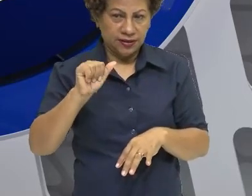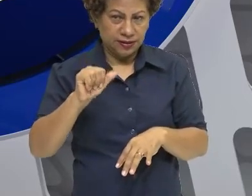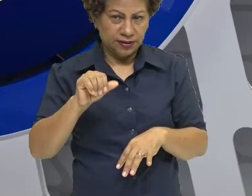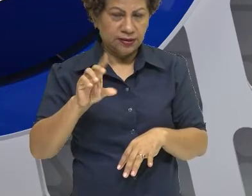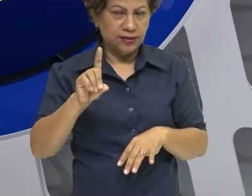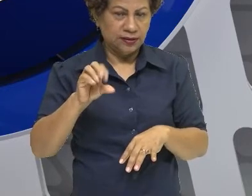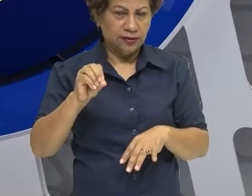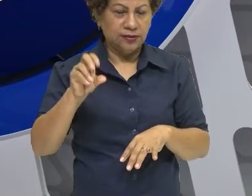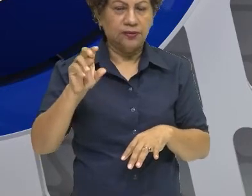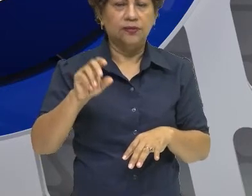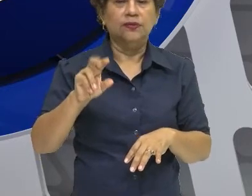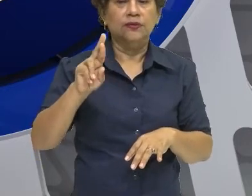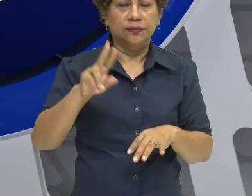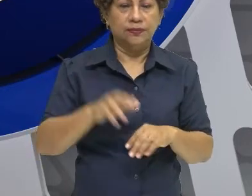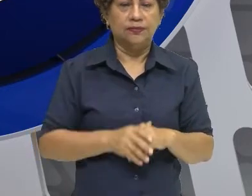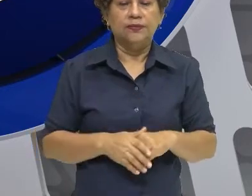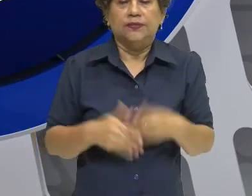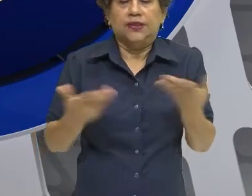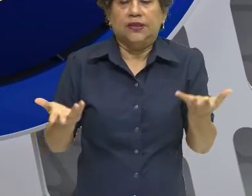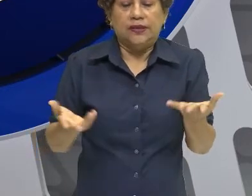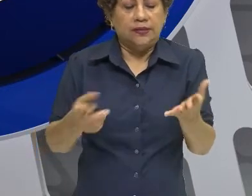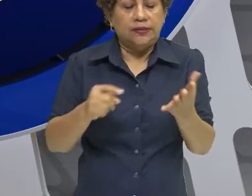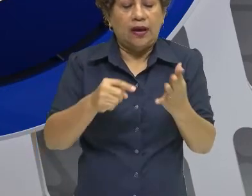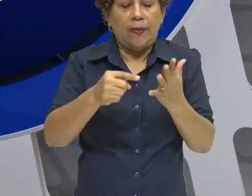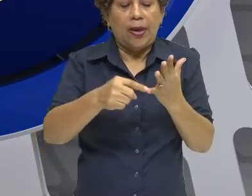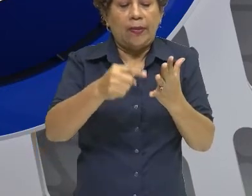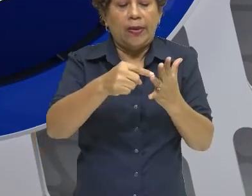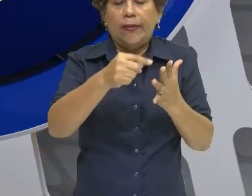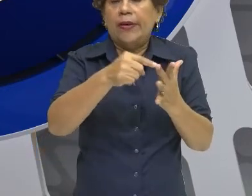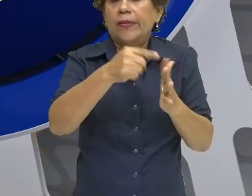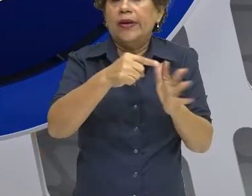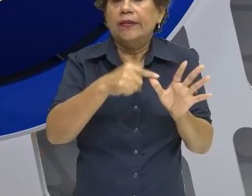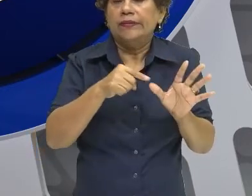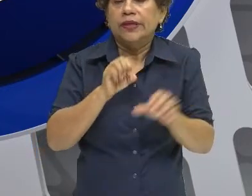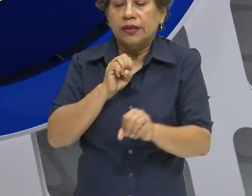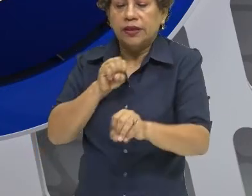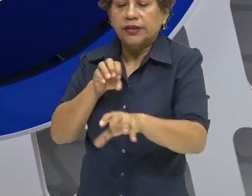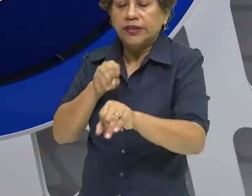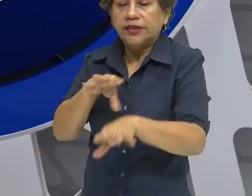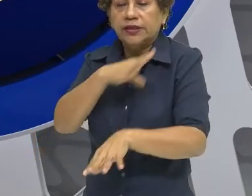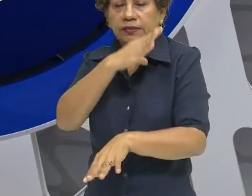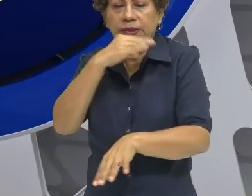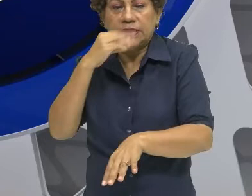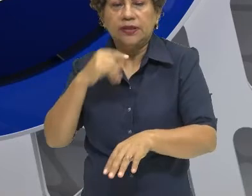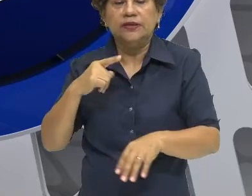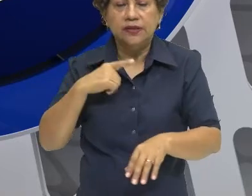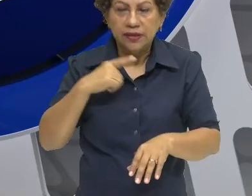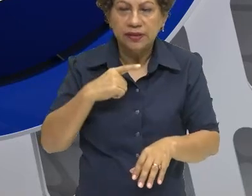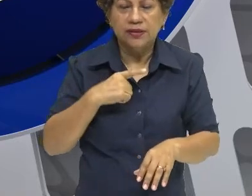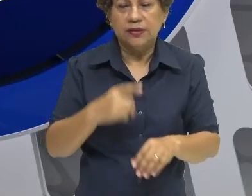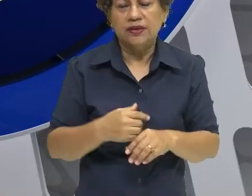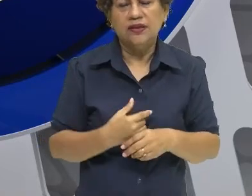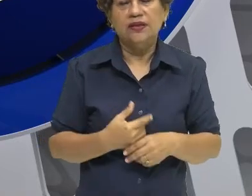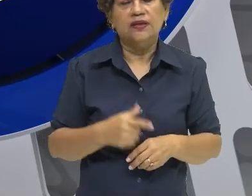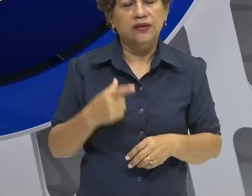Mas é uma forma didática da gente estar ensinando para a criança. E existem várias outras.